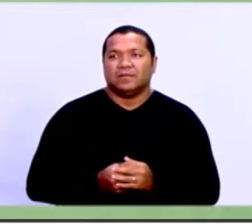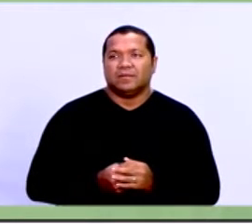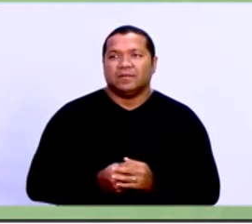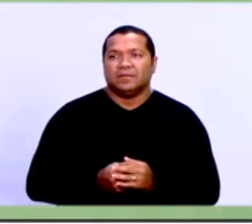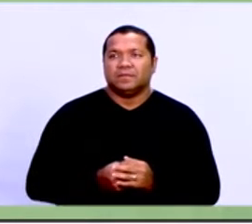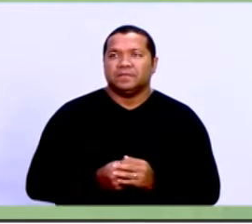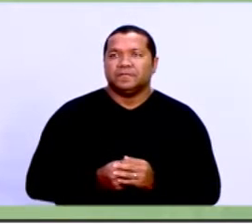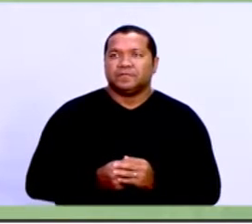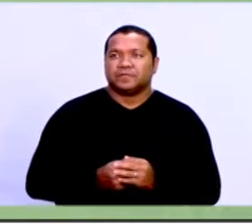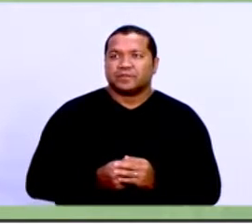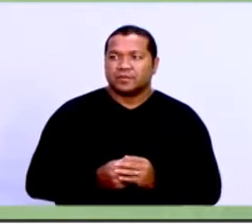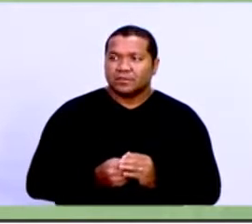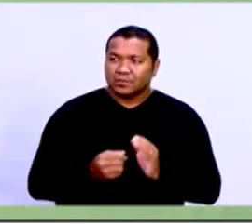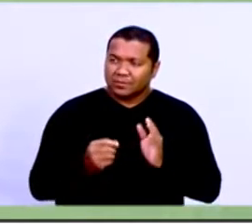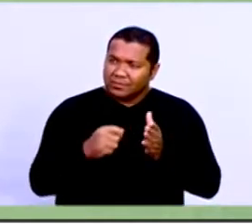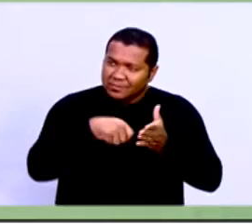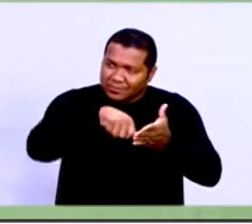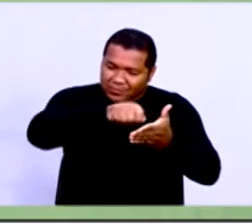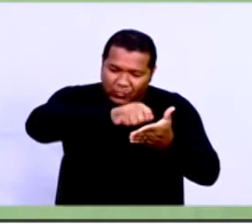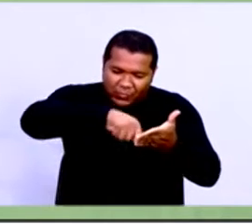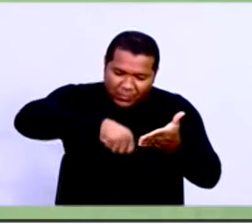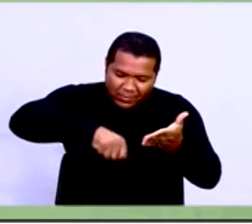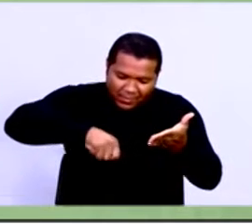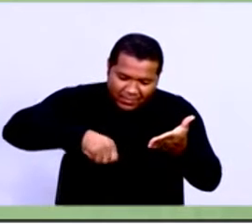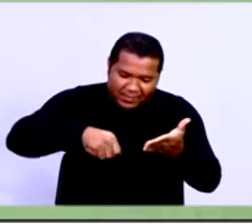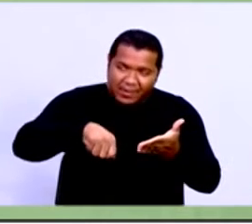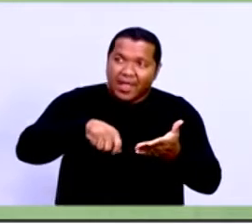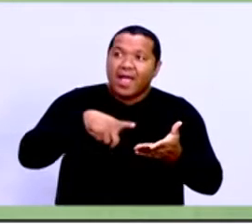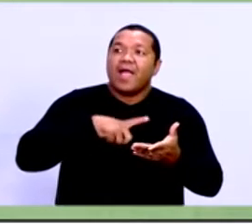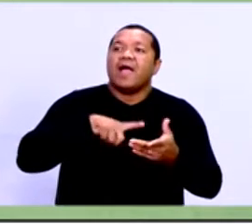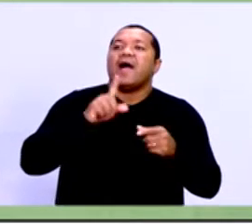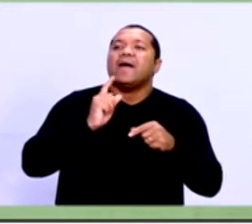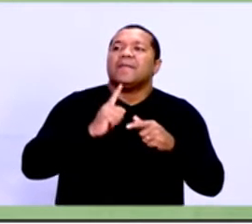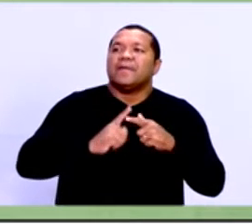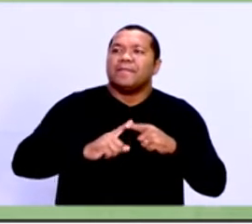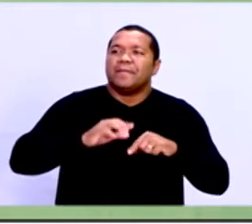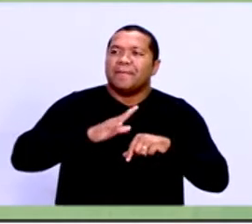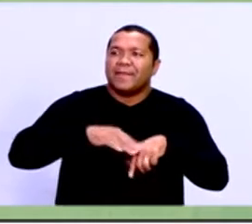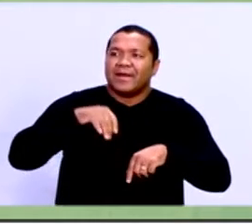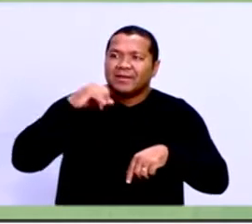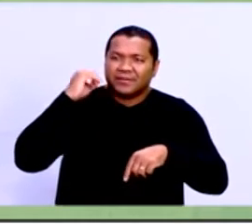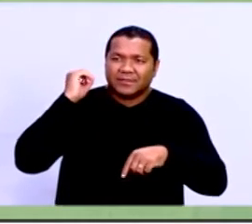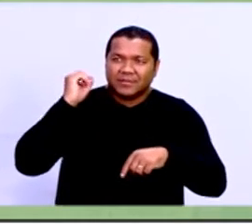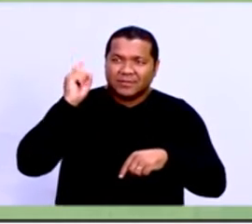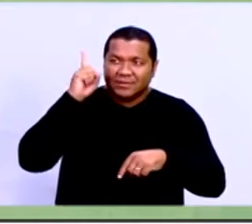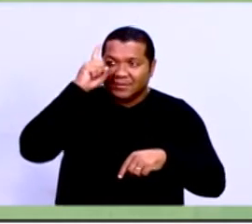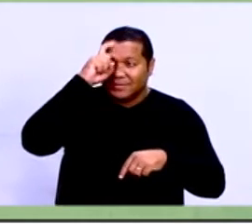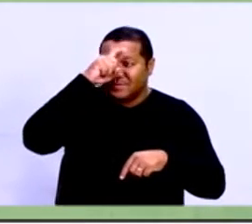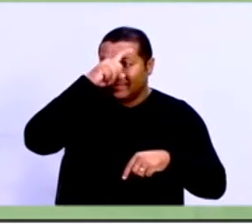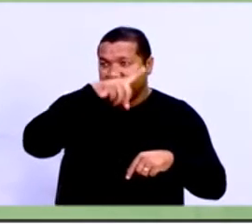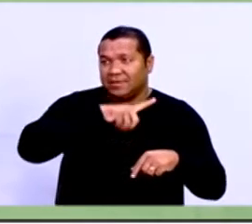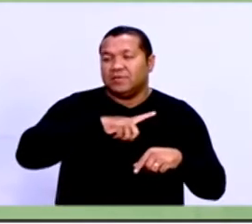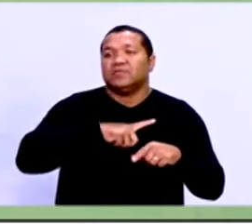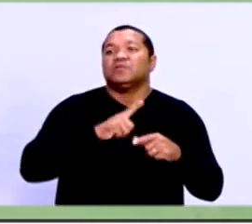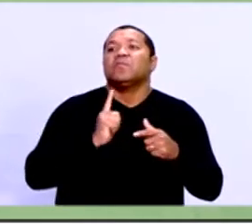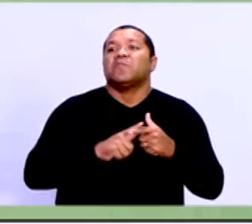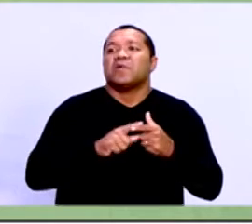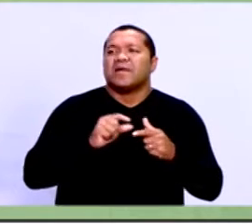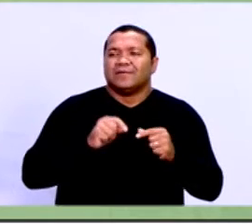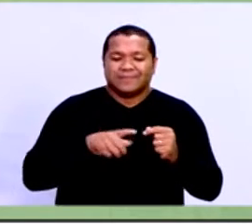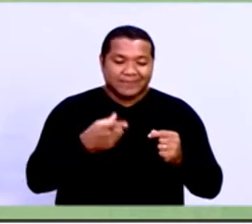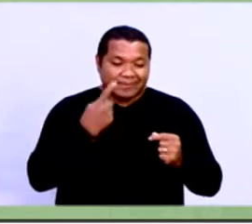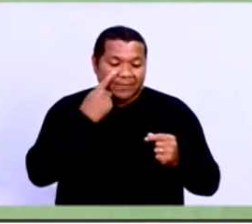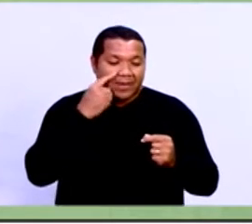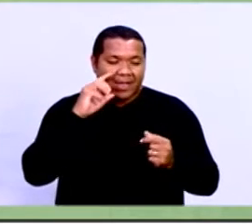descrever os requisitos é a parte mais crítica do processo de desenvolvimento de software gente erros na análise